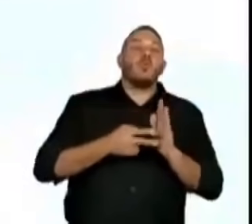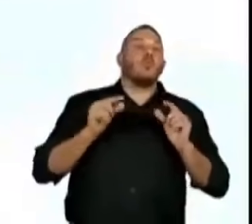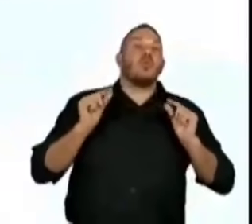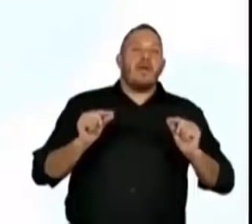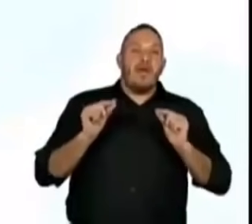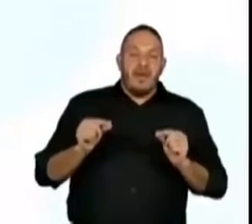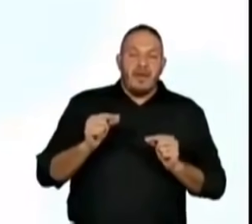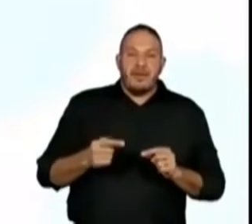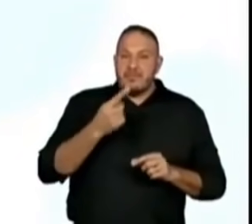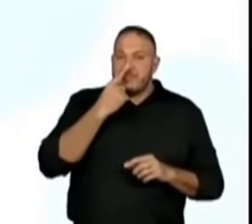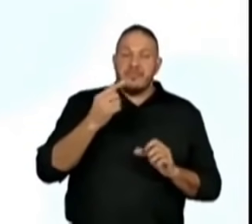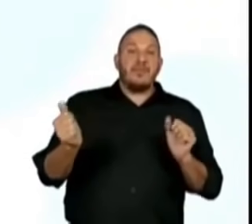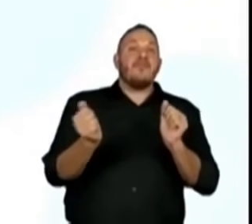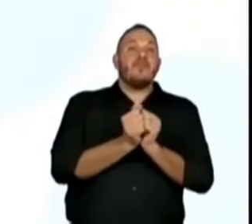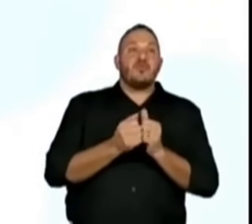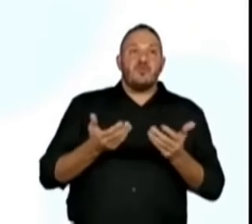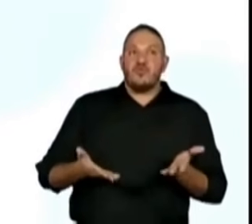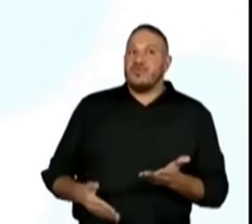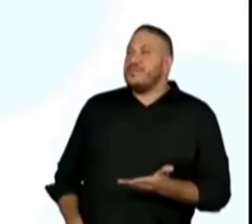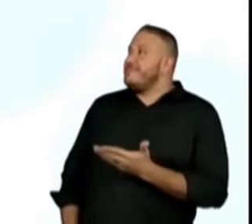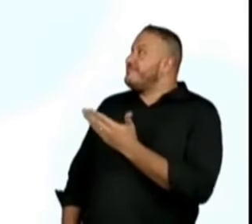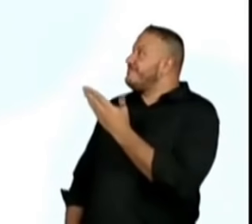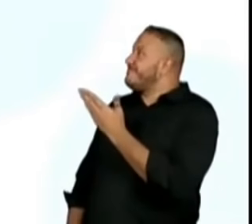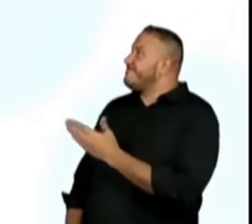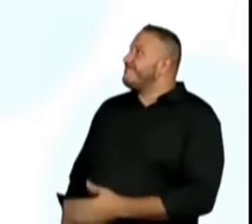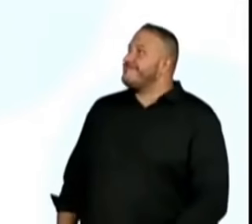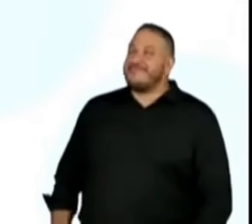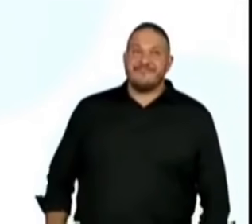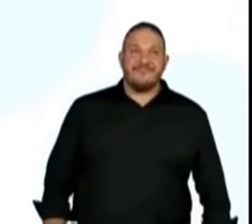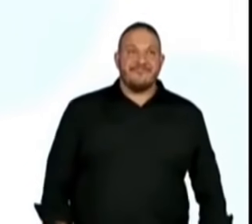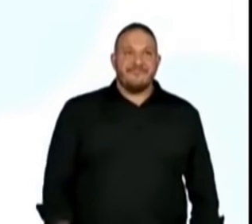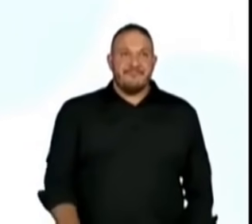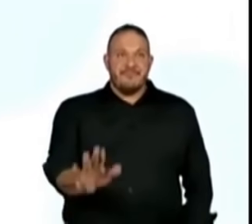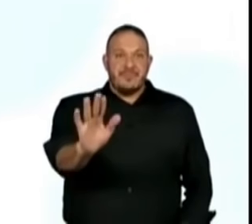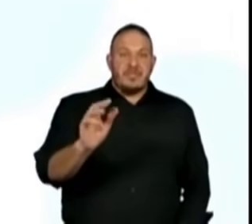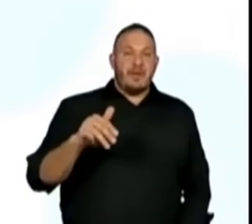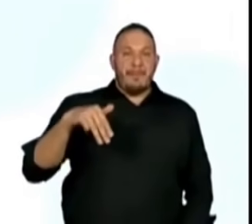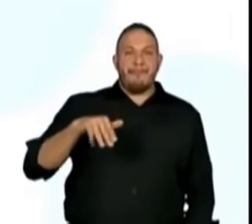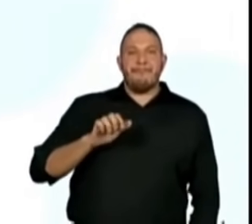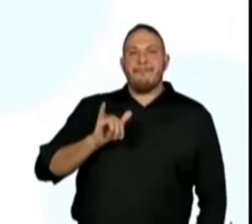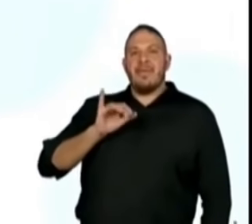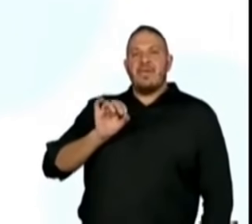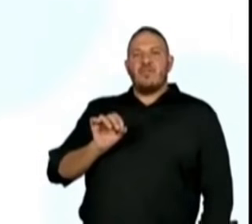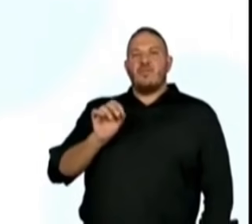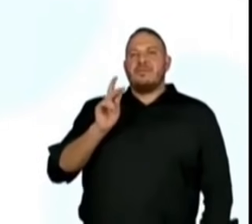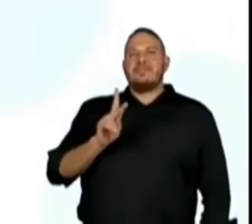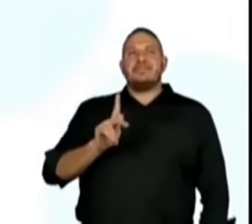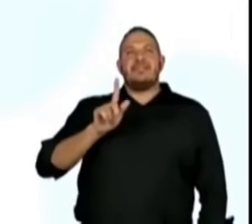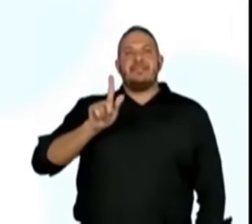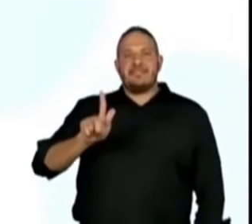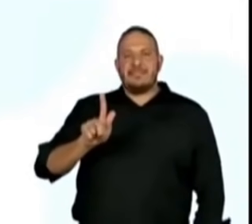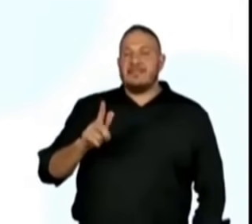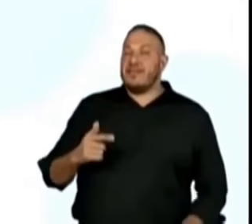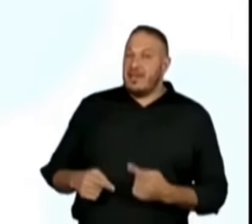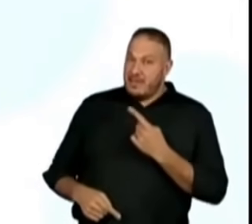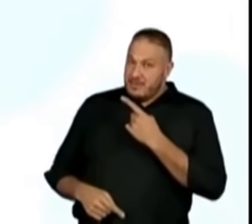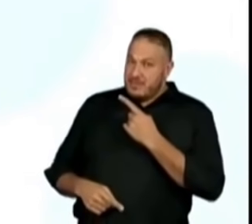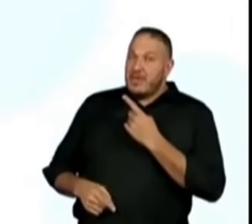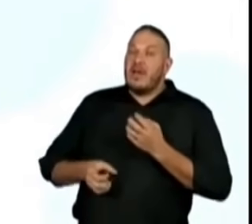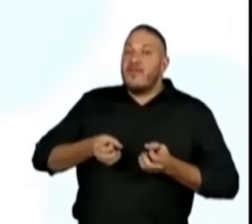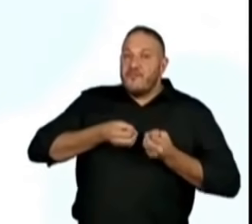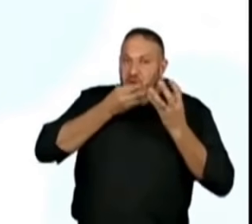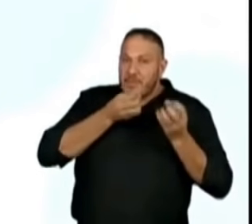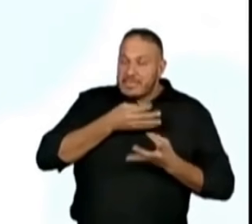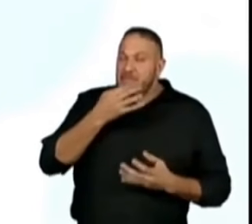vem comigo, oráculo, vamos lá grifar isso. Então, meio quilograma, essa é uma informação que a gente